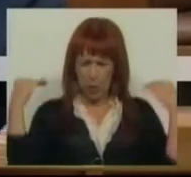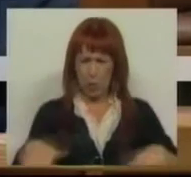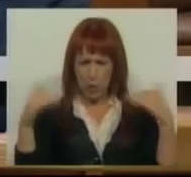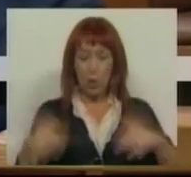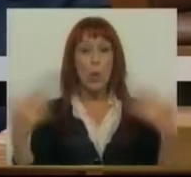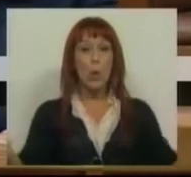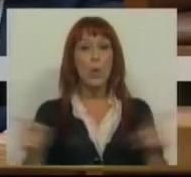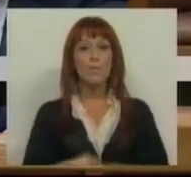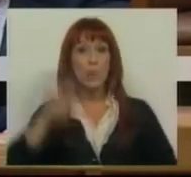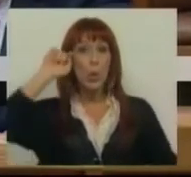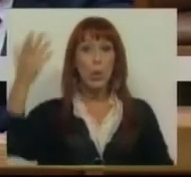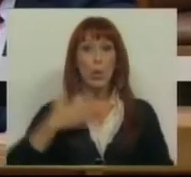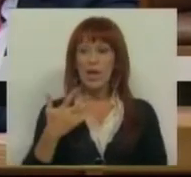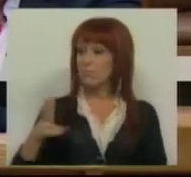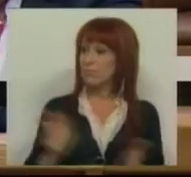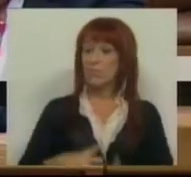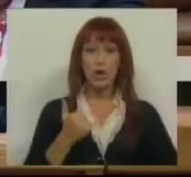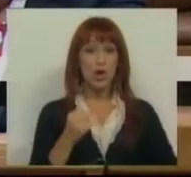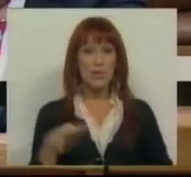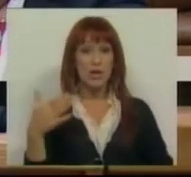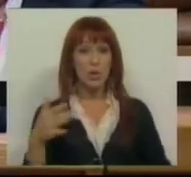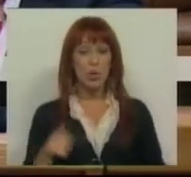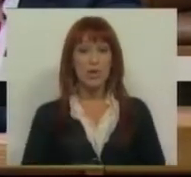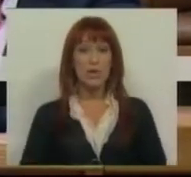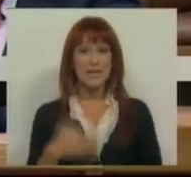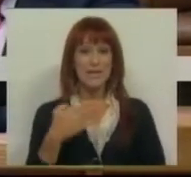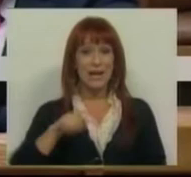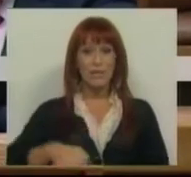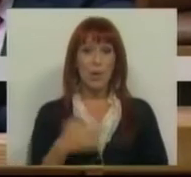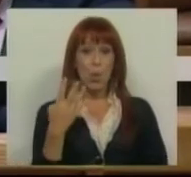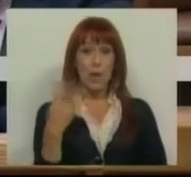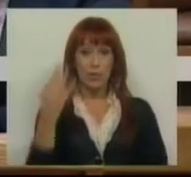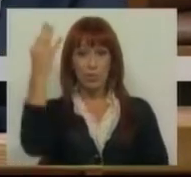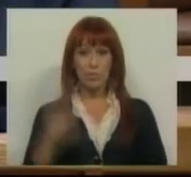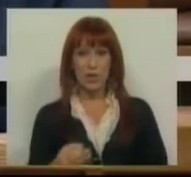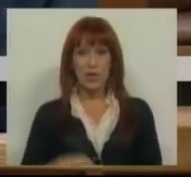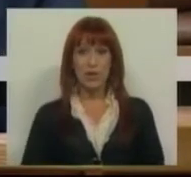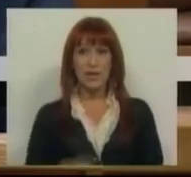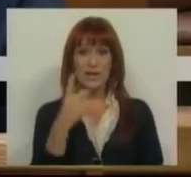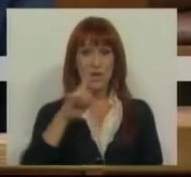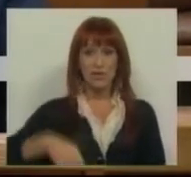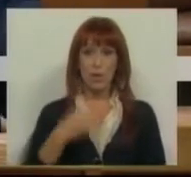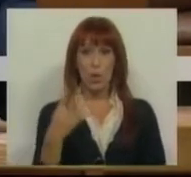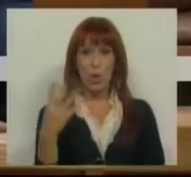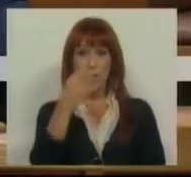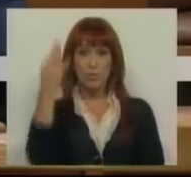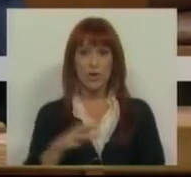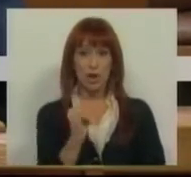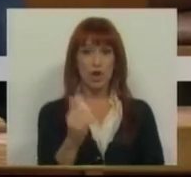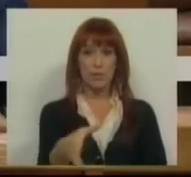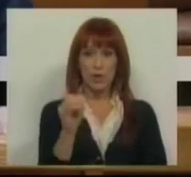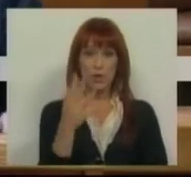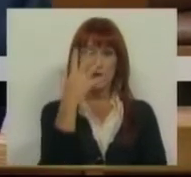estrondosa. O déficit real em 2011 foi de 7,4%, 6,4% em